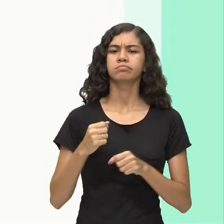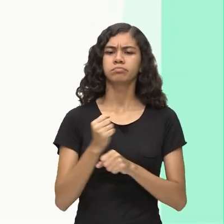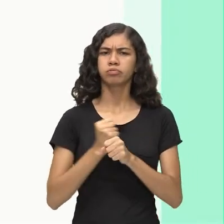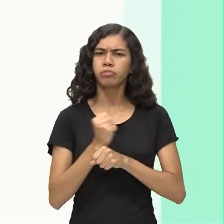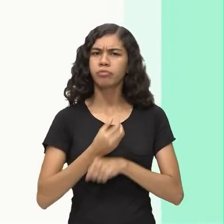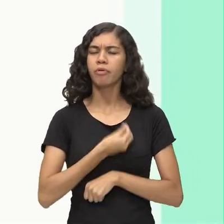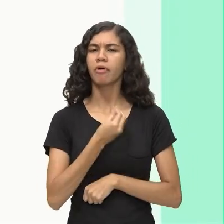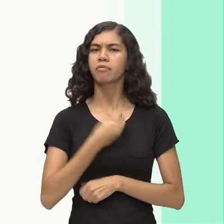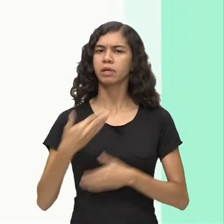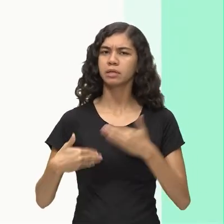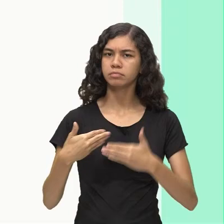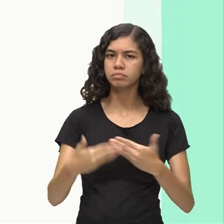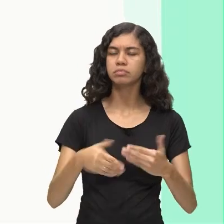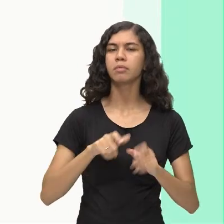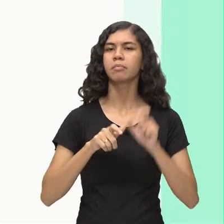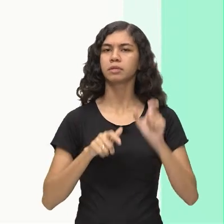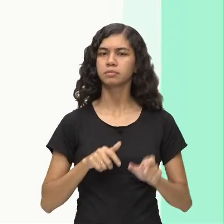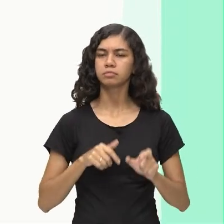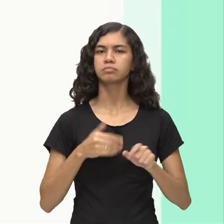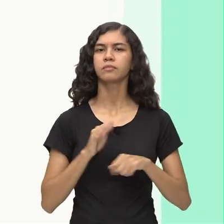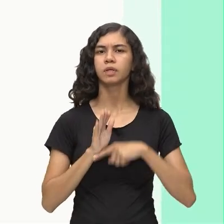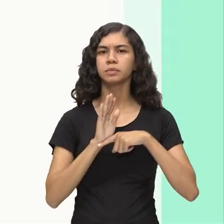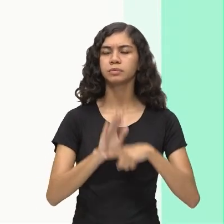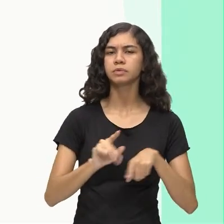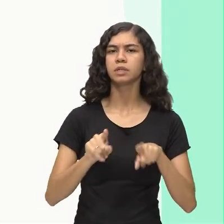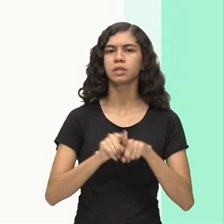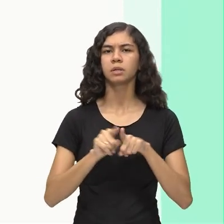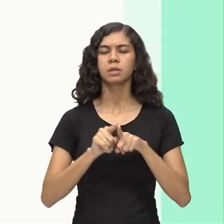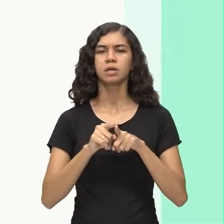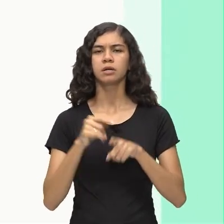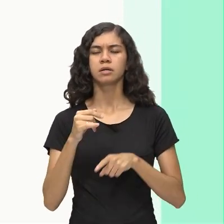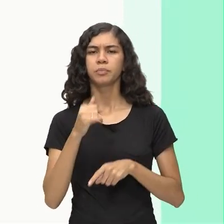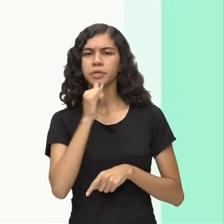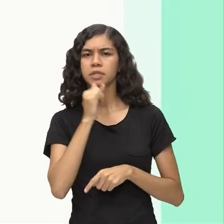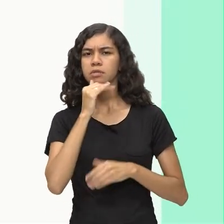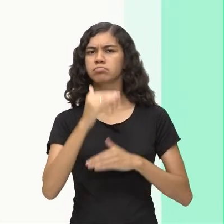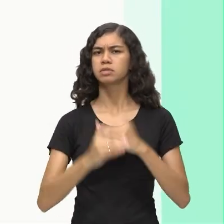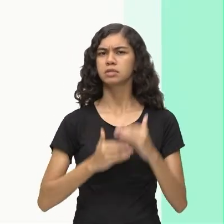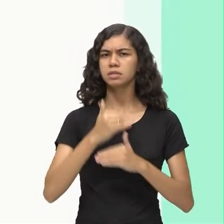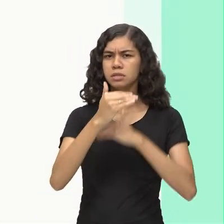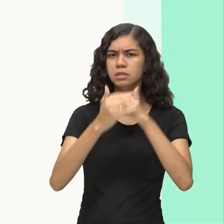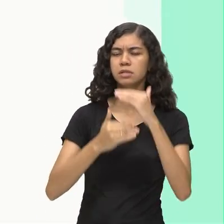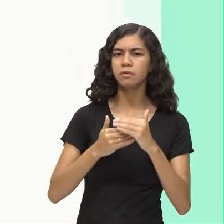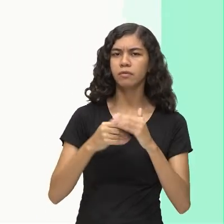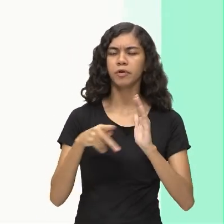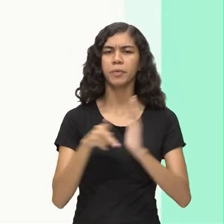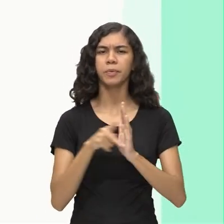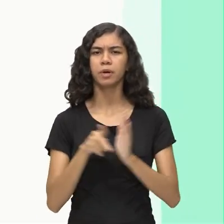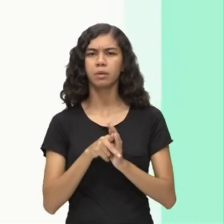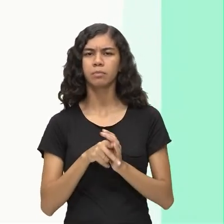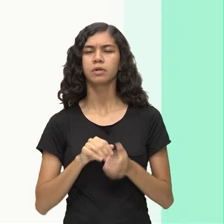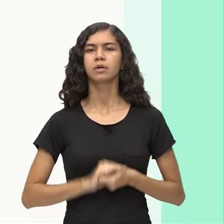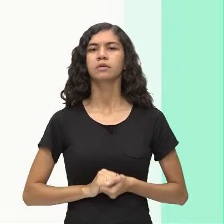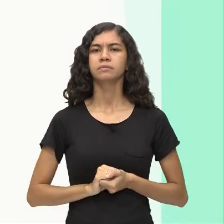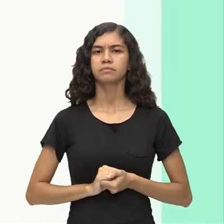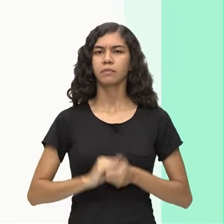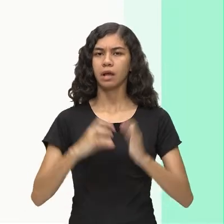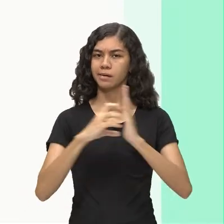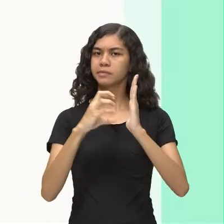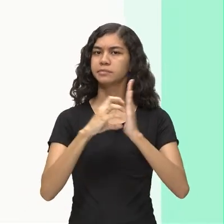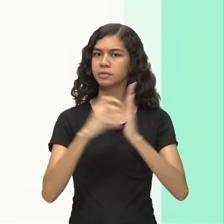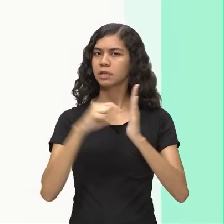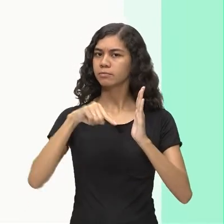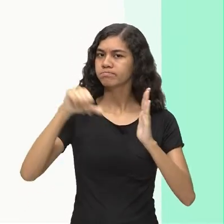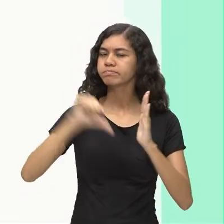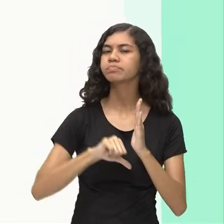dessa pessoa, né, vai evitar com que ela venha a desenvolver a síndrome da imunodeficiência adquirida, que é a AIDS, né, e